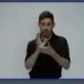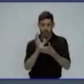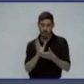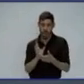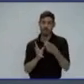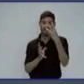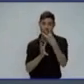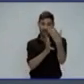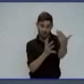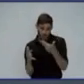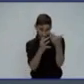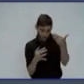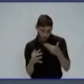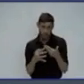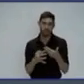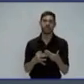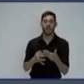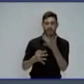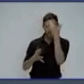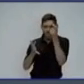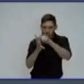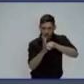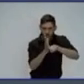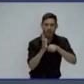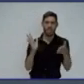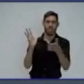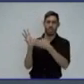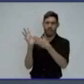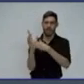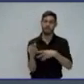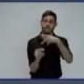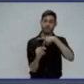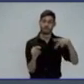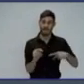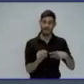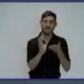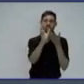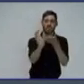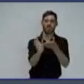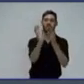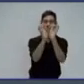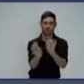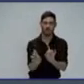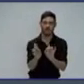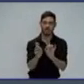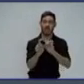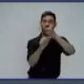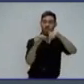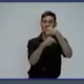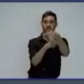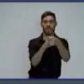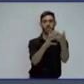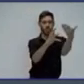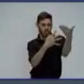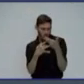convites da autora da proposta, do presidente da comissão especial e depois por um